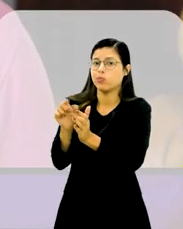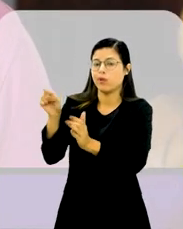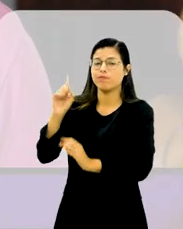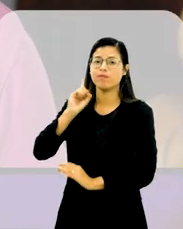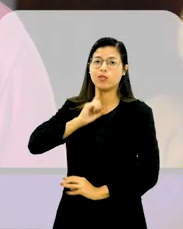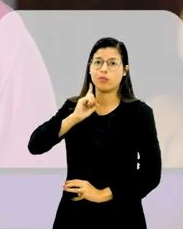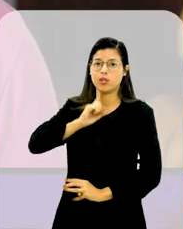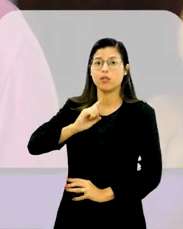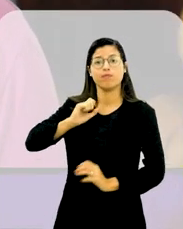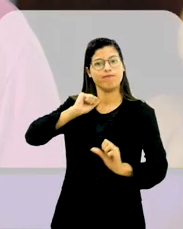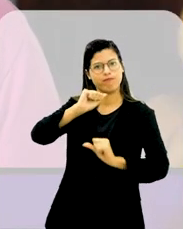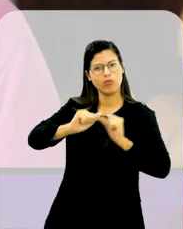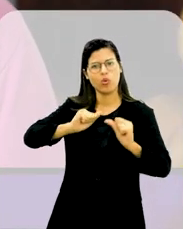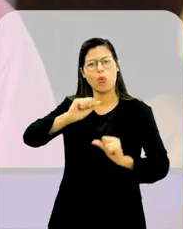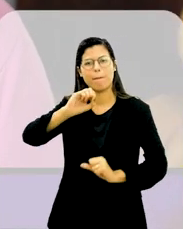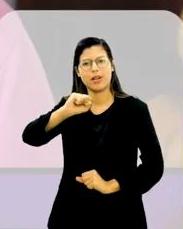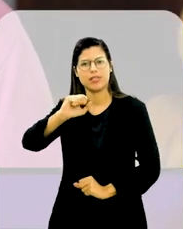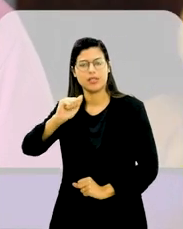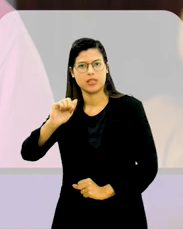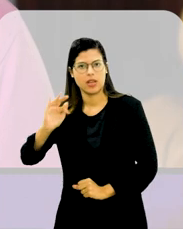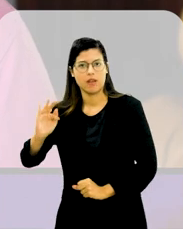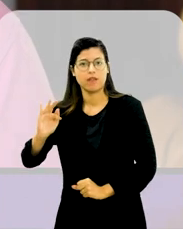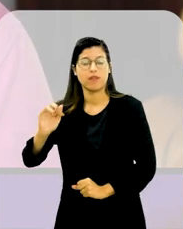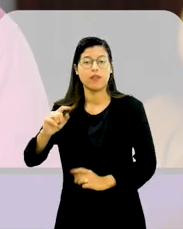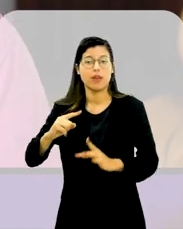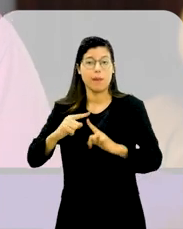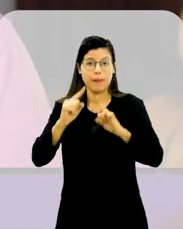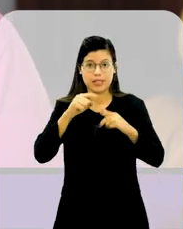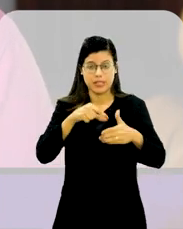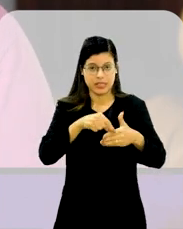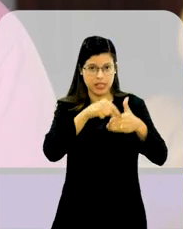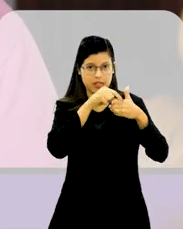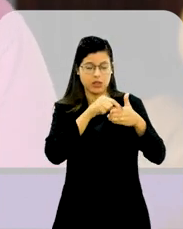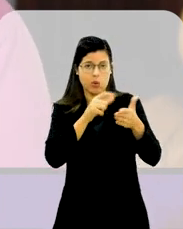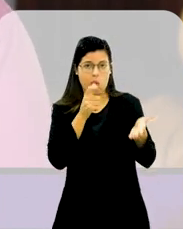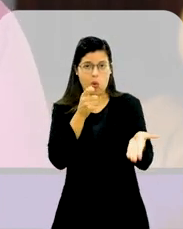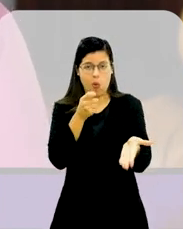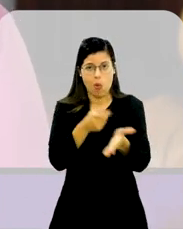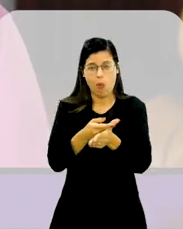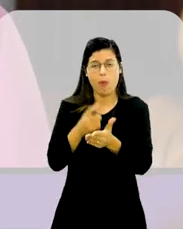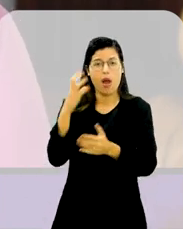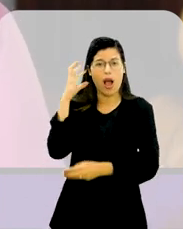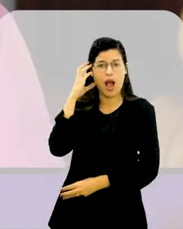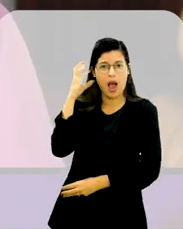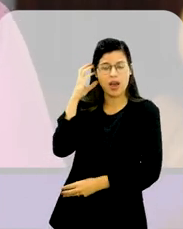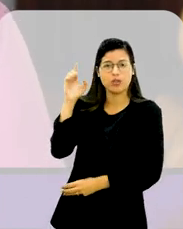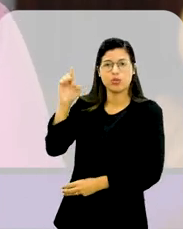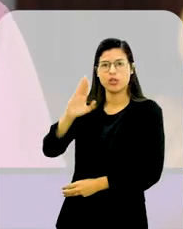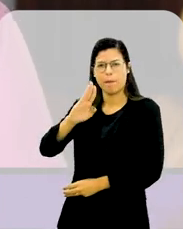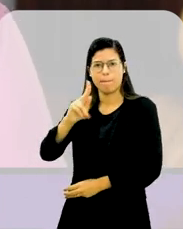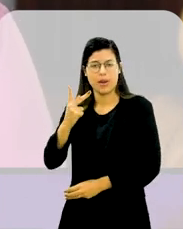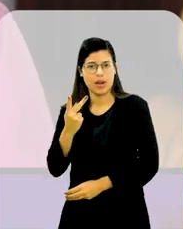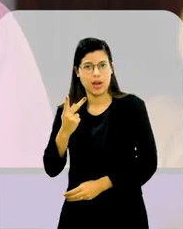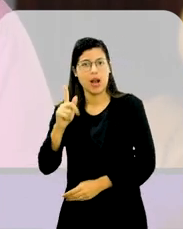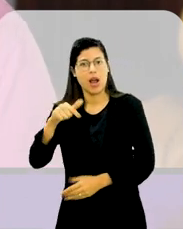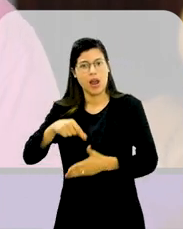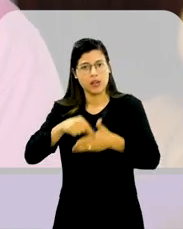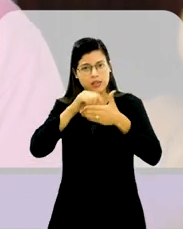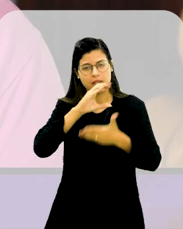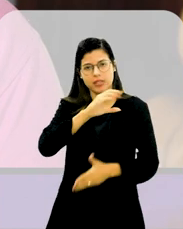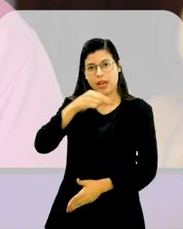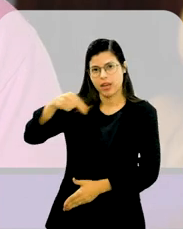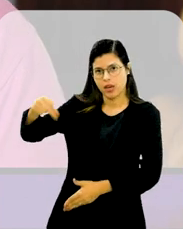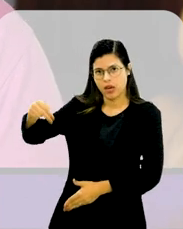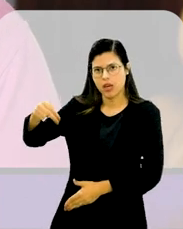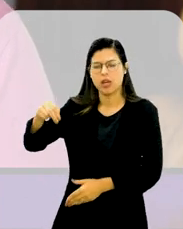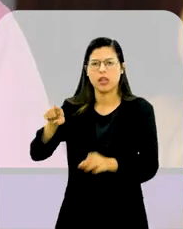Minas Gerais né ele também virou saf mas o Rubens benim que comprou a rádio Itatiaia de Belo Horizonte é dono